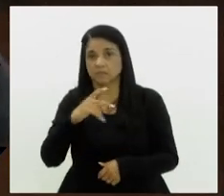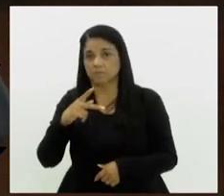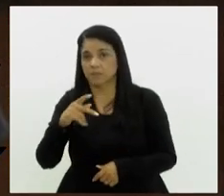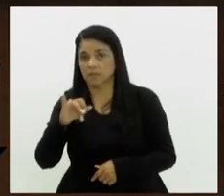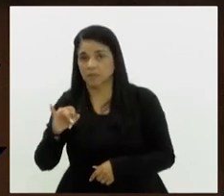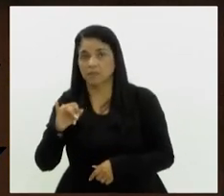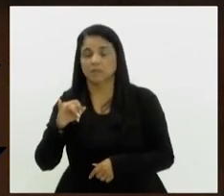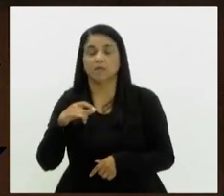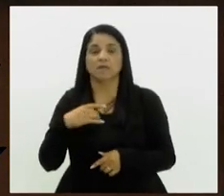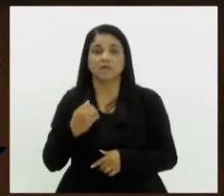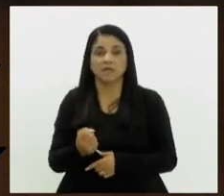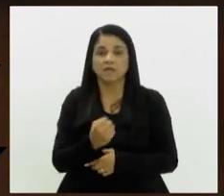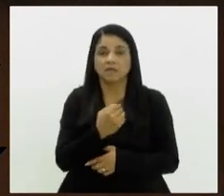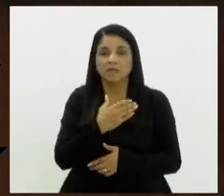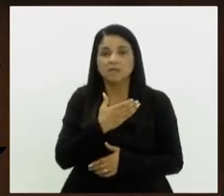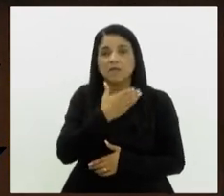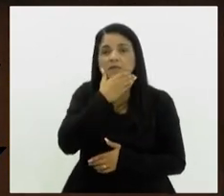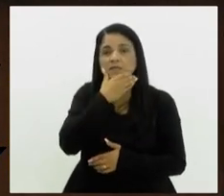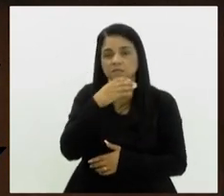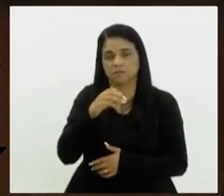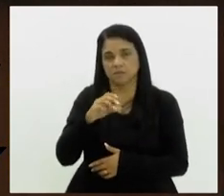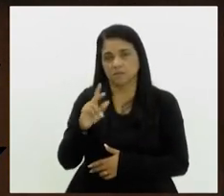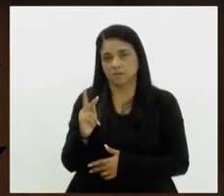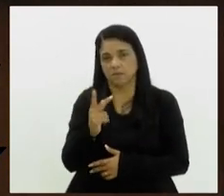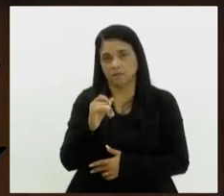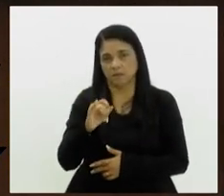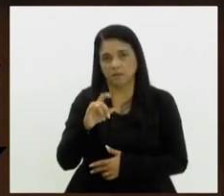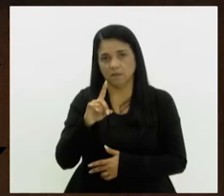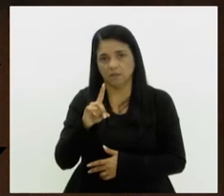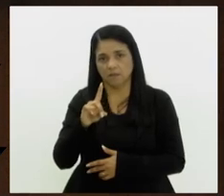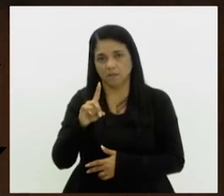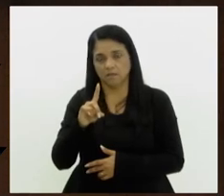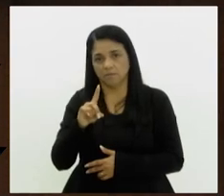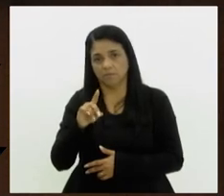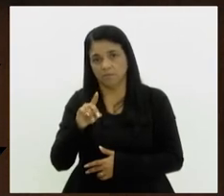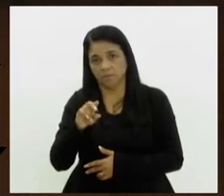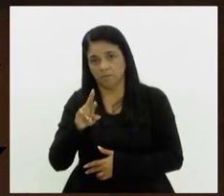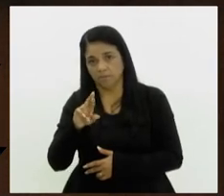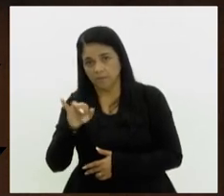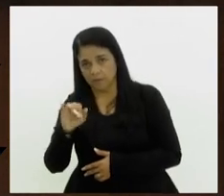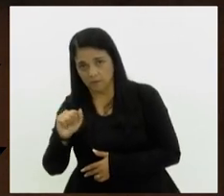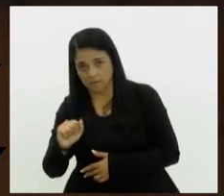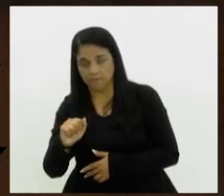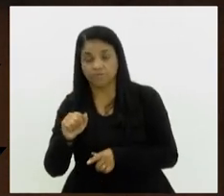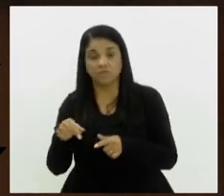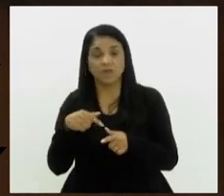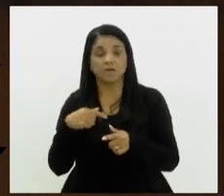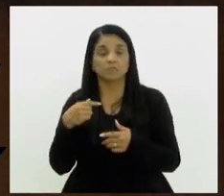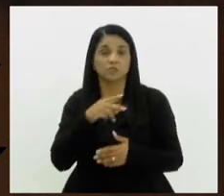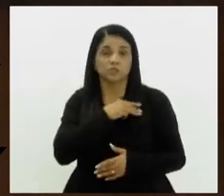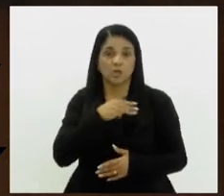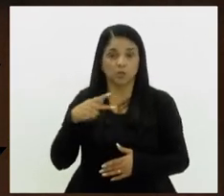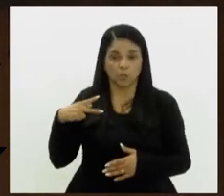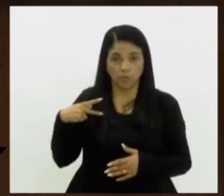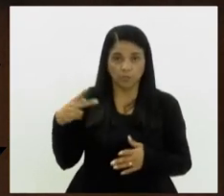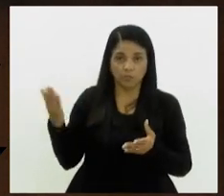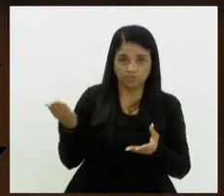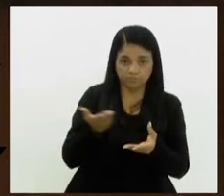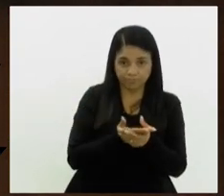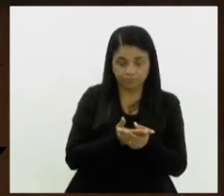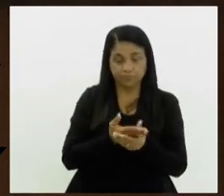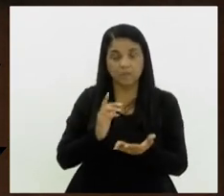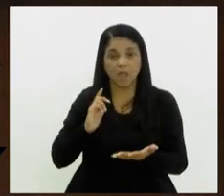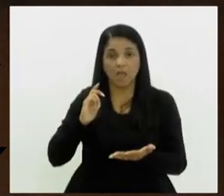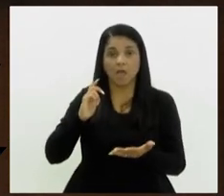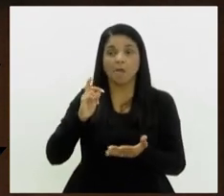suas obrigações. E o que, que aconteceu? O Ministério Público entrou com uma ação e a Petrobras pagou 300 milhões de